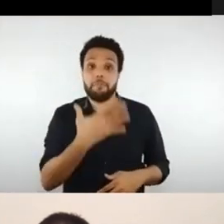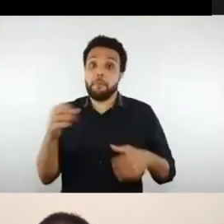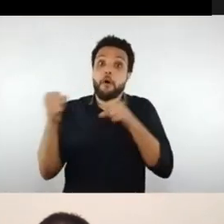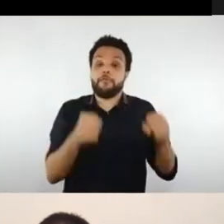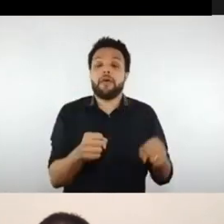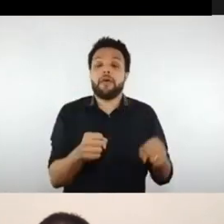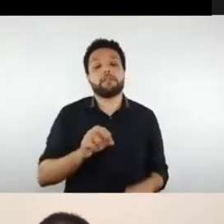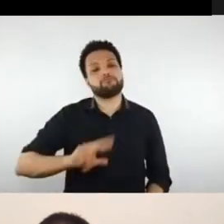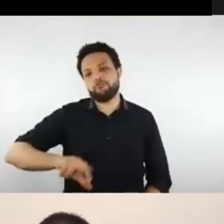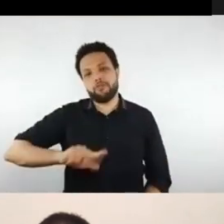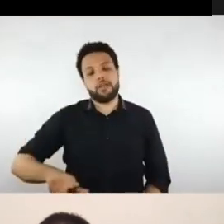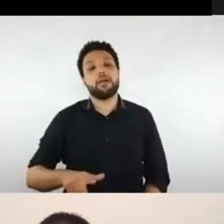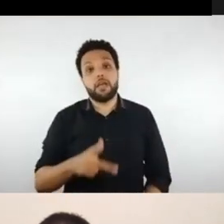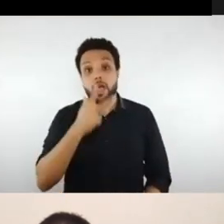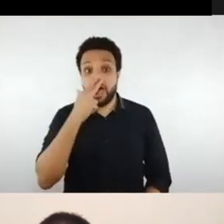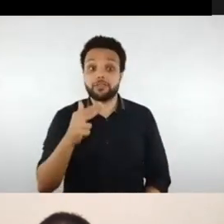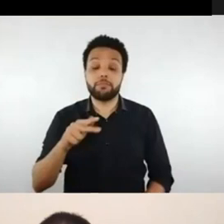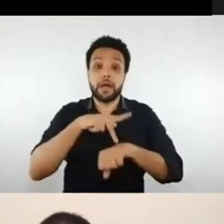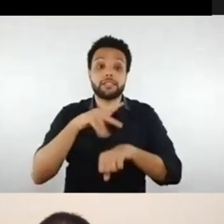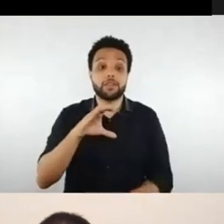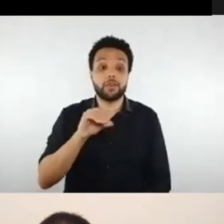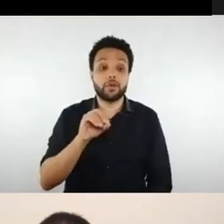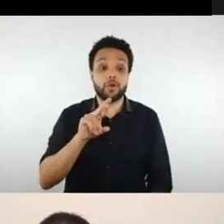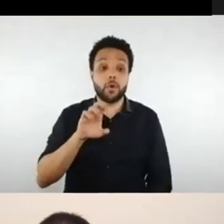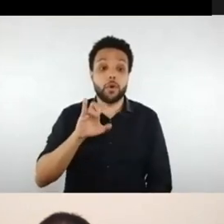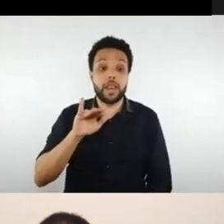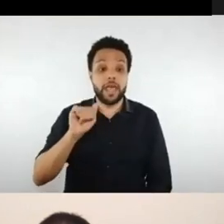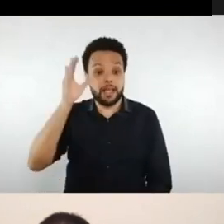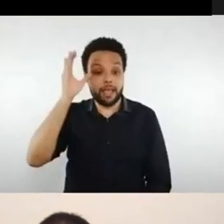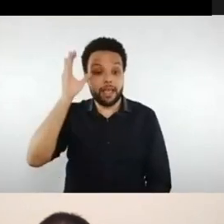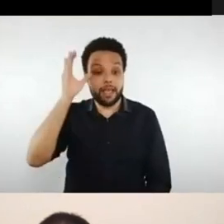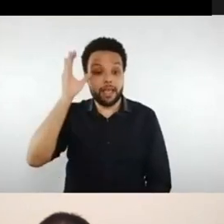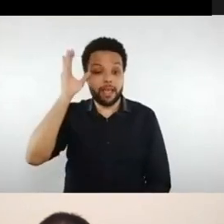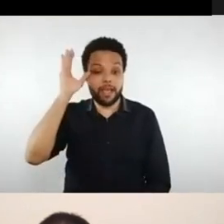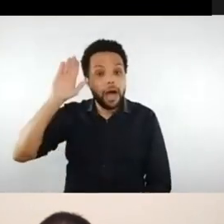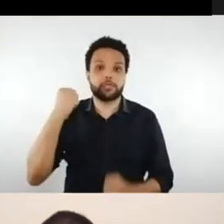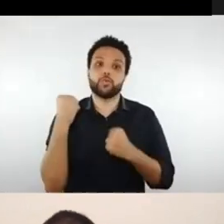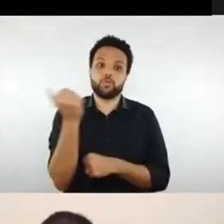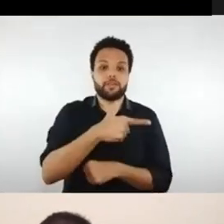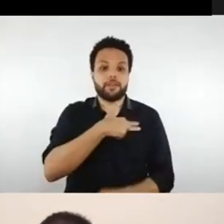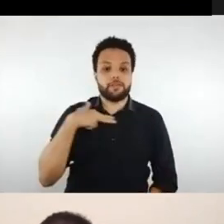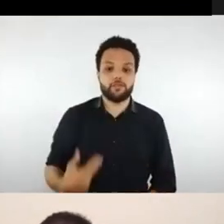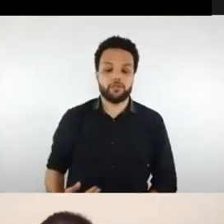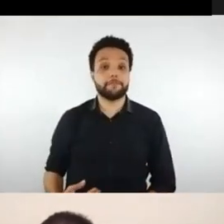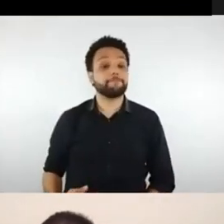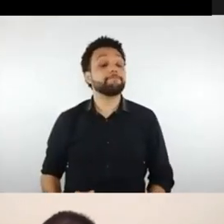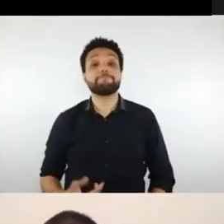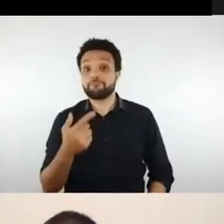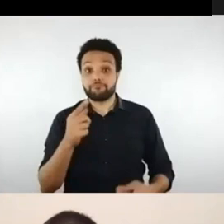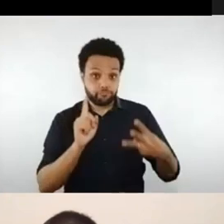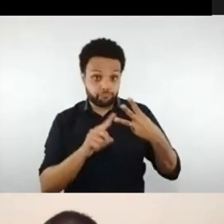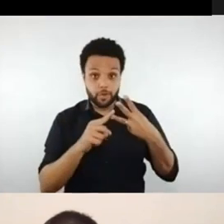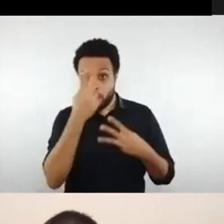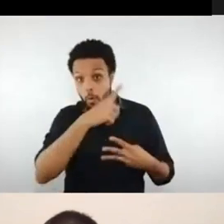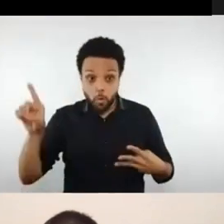que não é o caso. Coreia talvez seja um exemplo mais interessante. E última observação